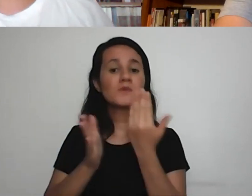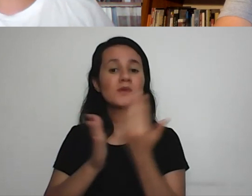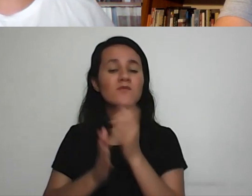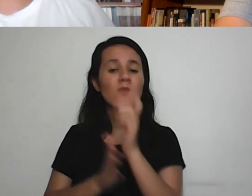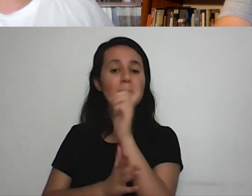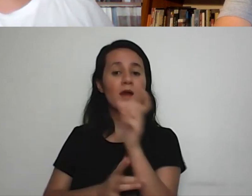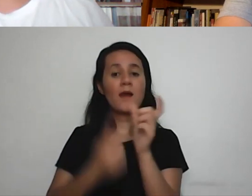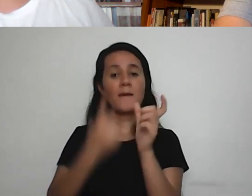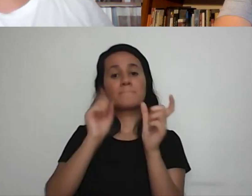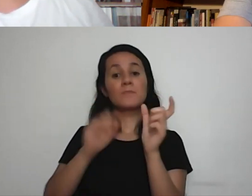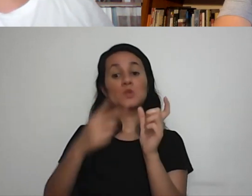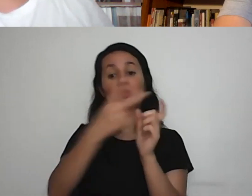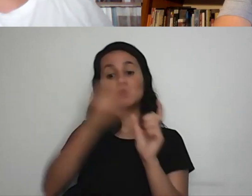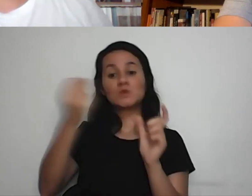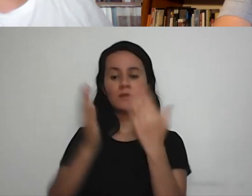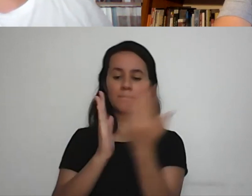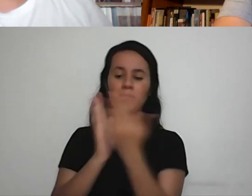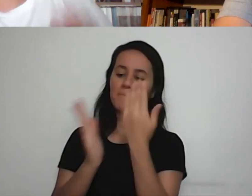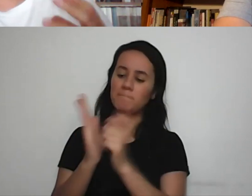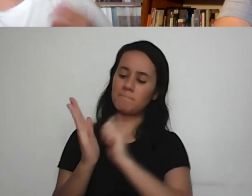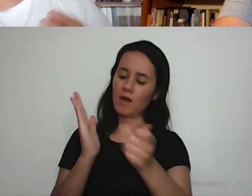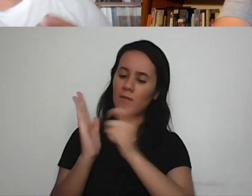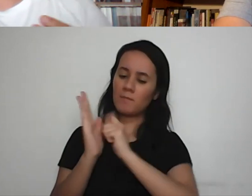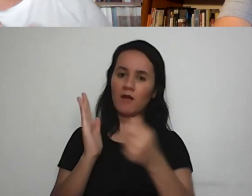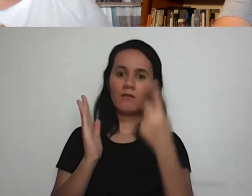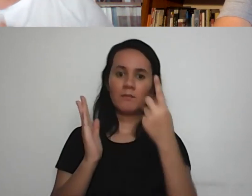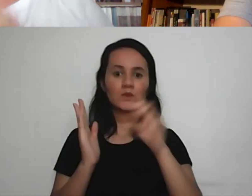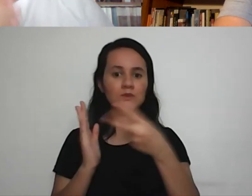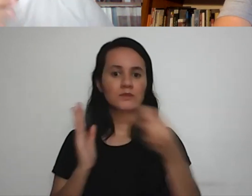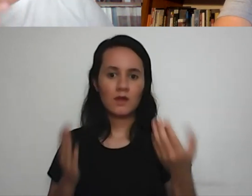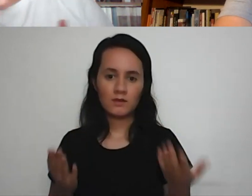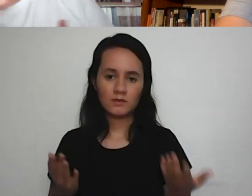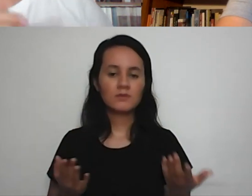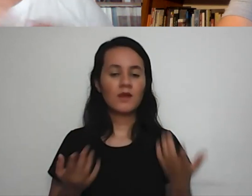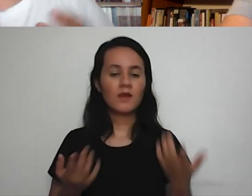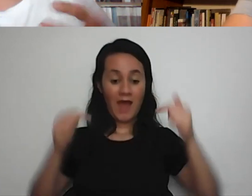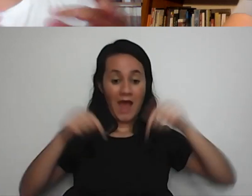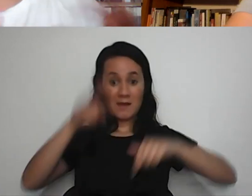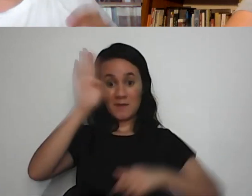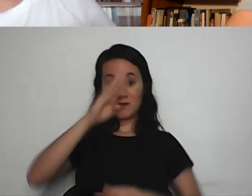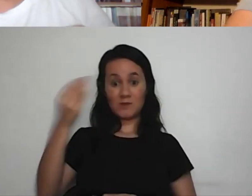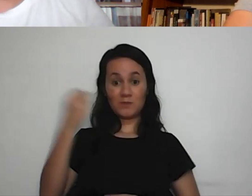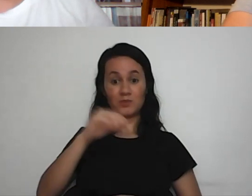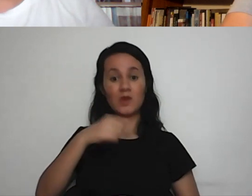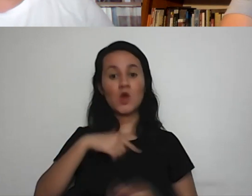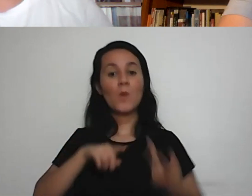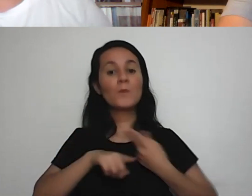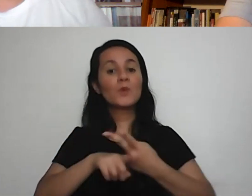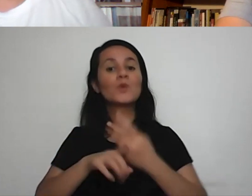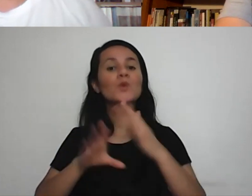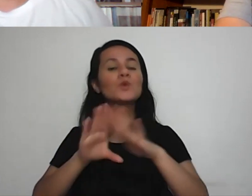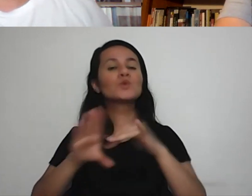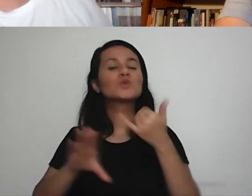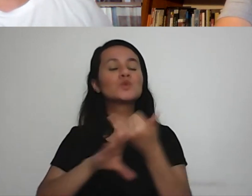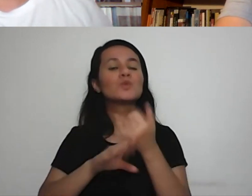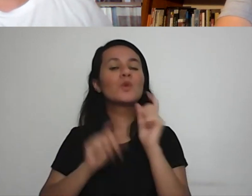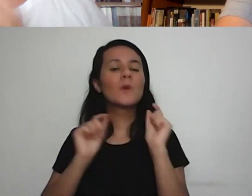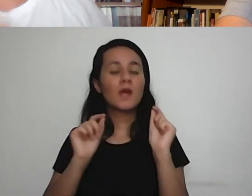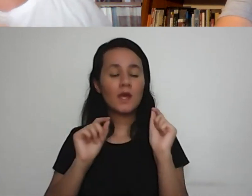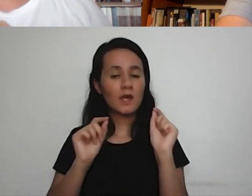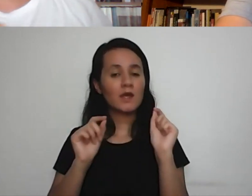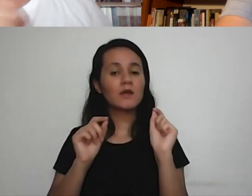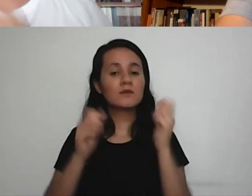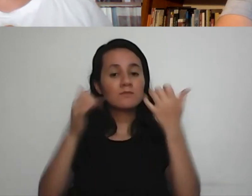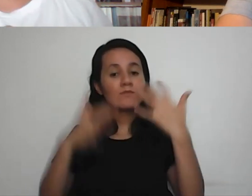tem 1.200 páginas, né? Eu acho. Quando saiu aqui, eu fui procurar no YouTube vídeos do